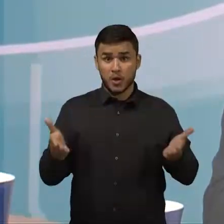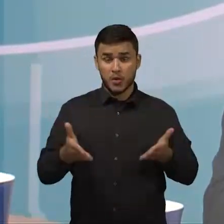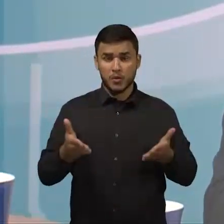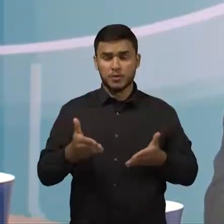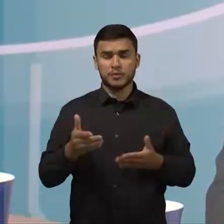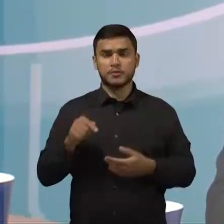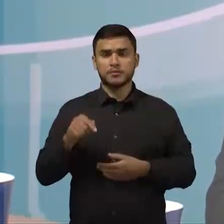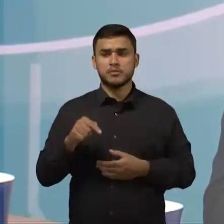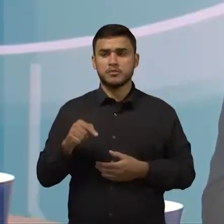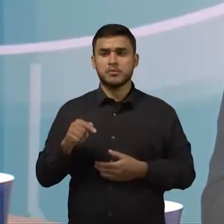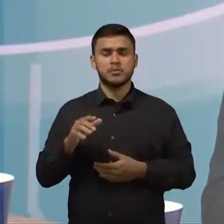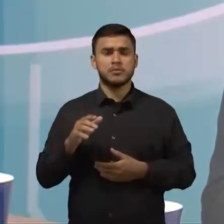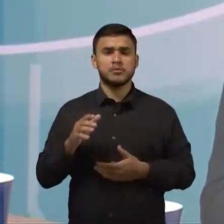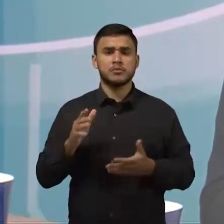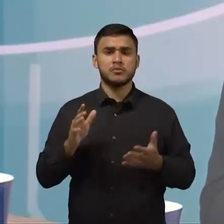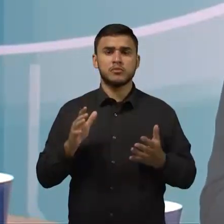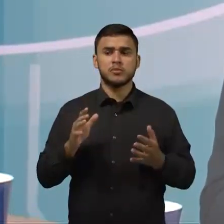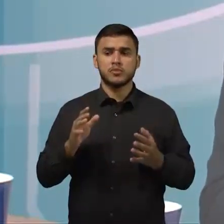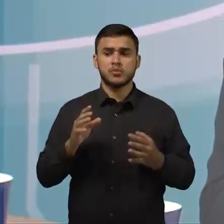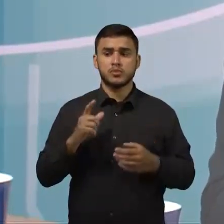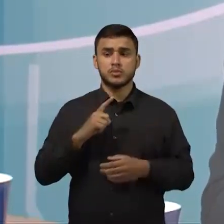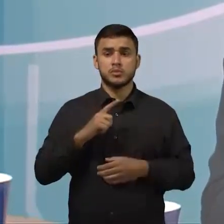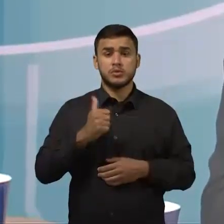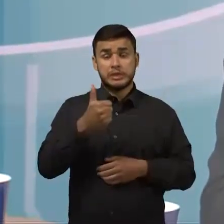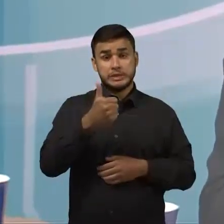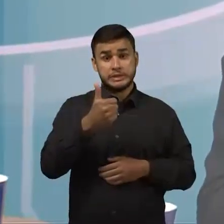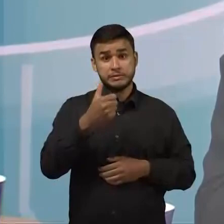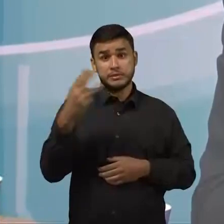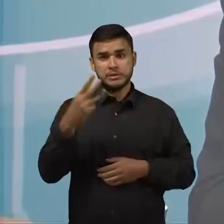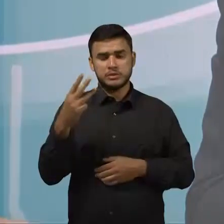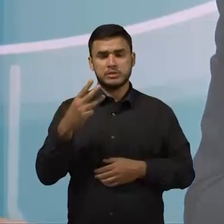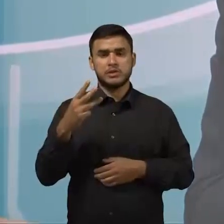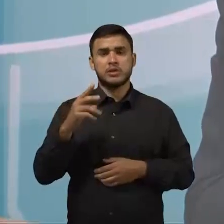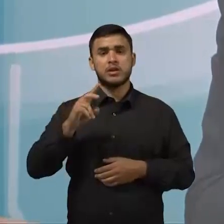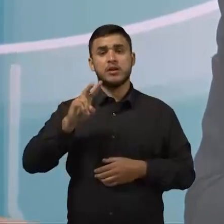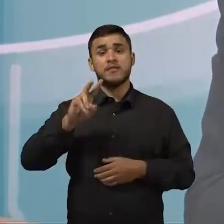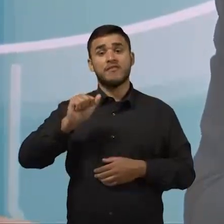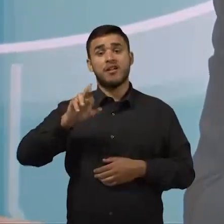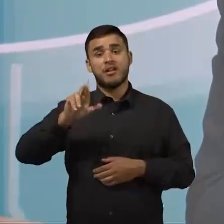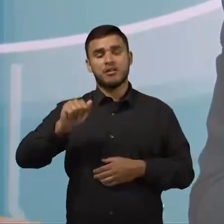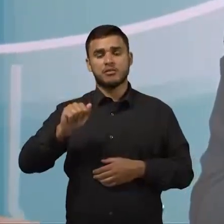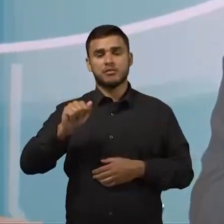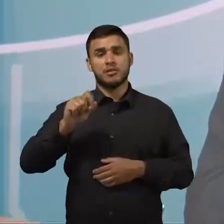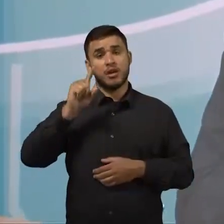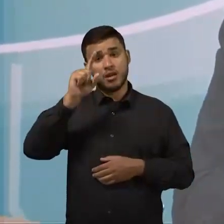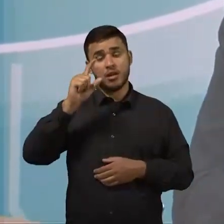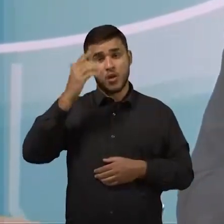Supremo. A 13ª Vara de Curitiba e o TRF4,